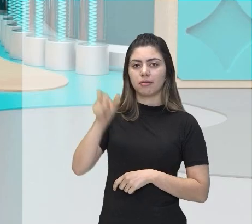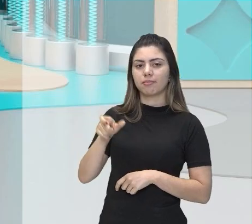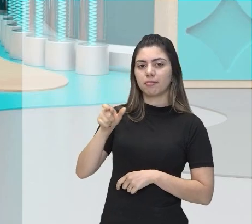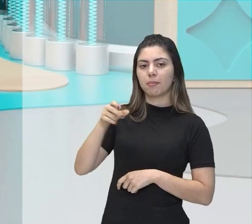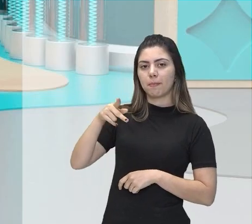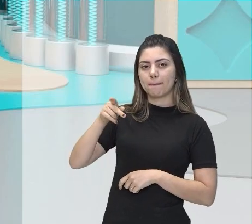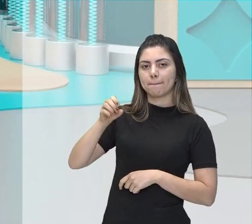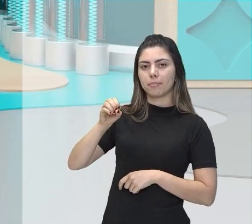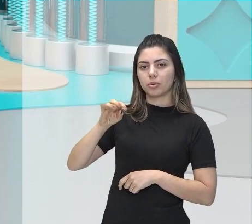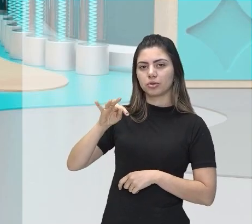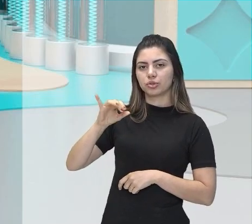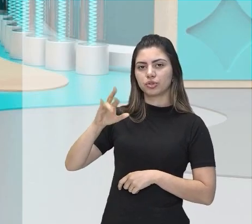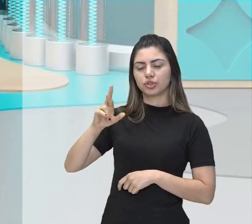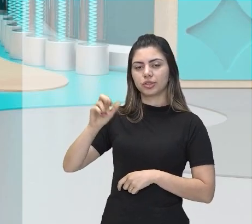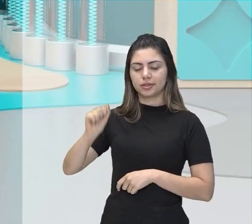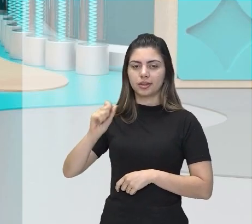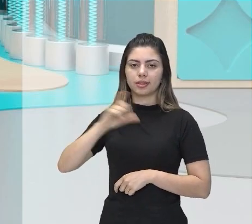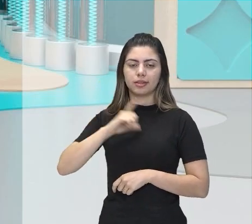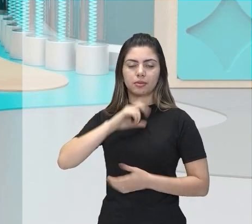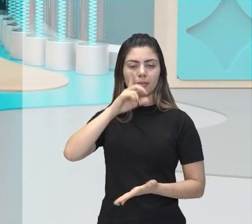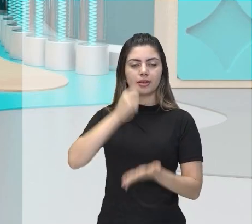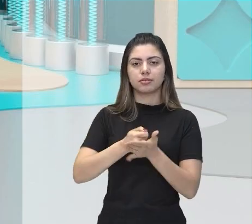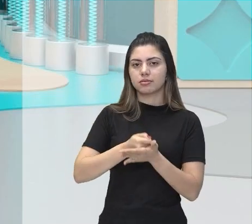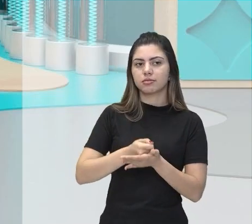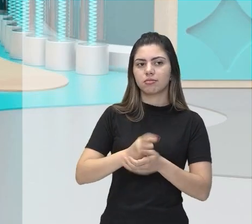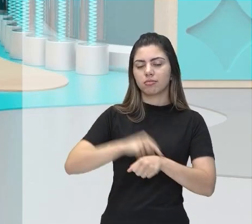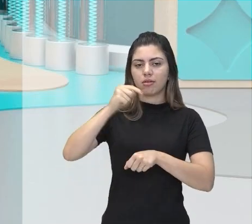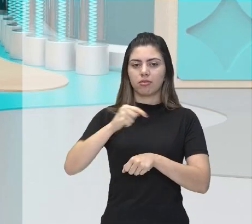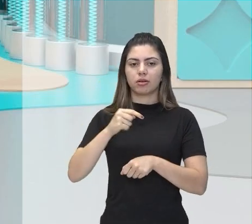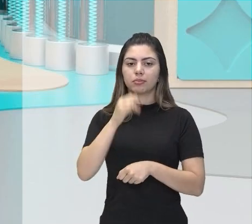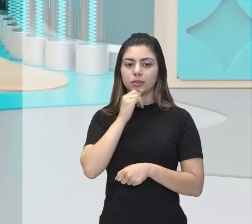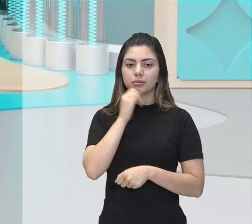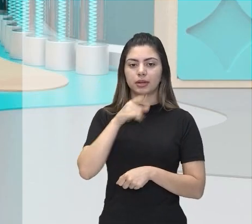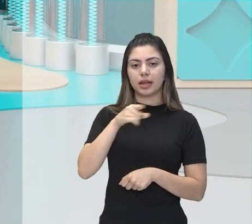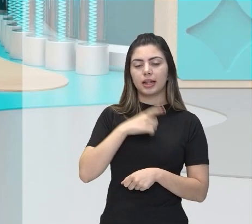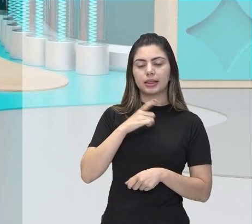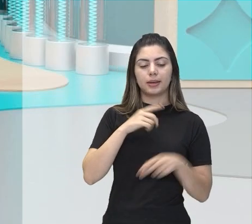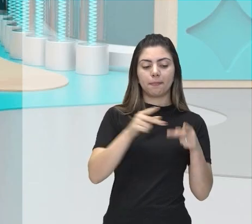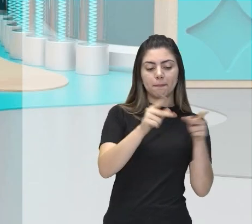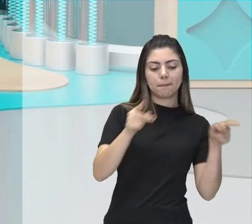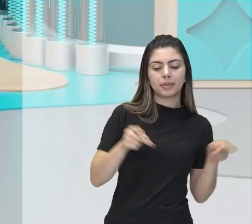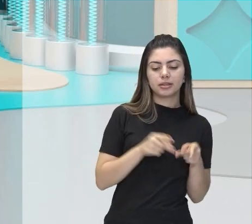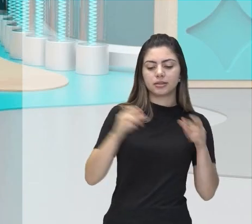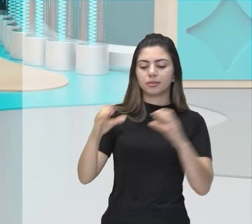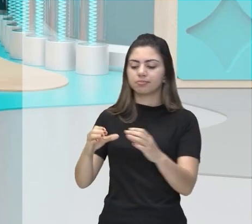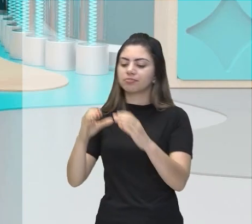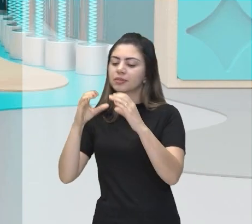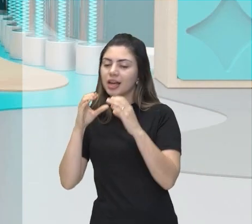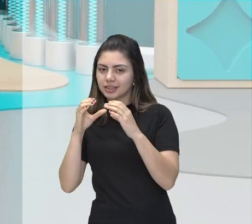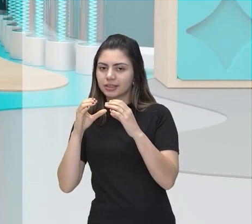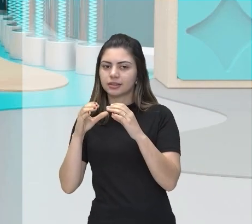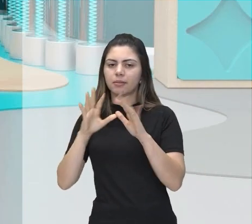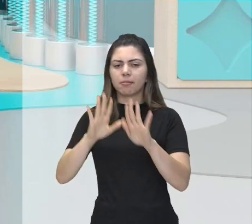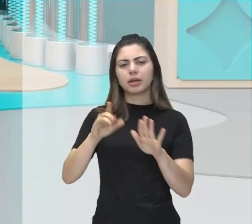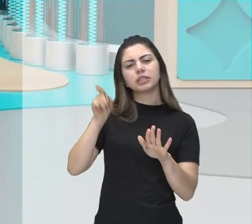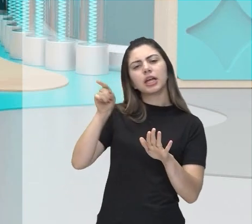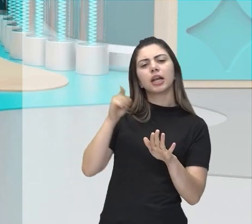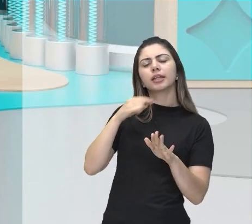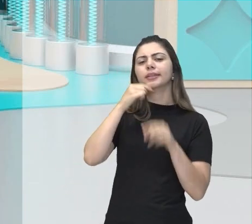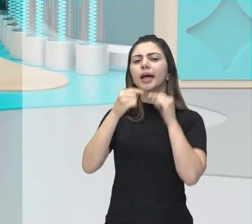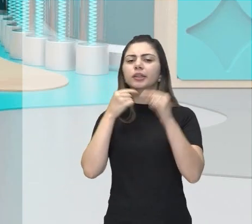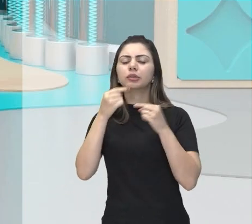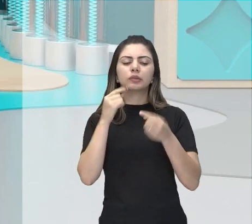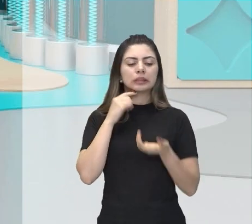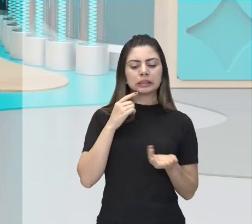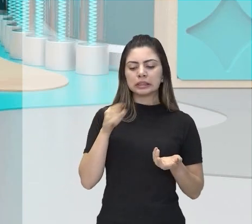uma pizza e um sanduíche. Pizza or sandwich. E ela está aí na dúvida no primeiro quadrinho. Tá decidindo o que ela